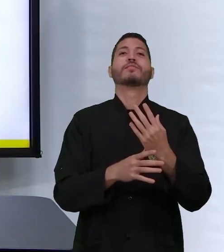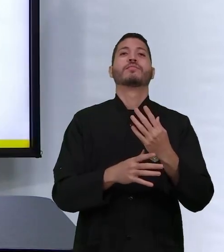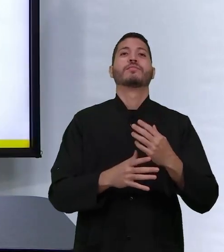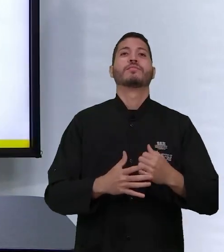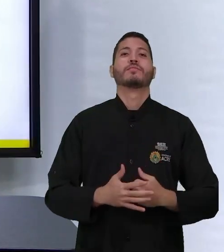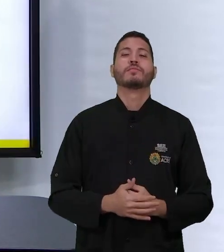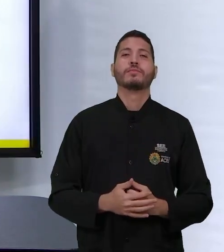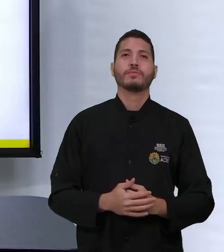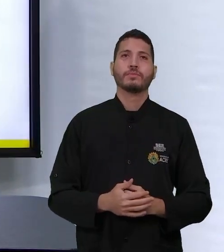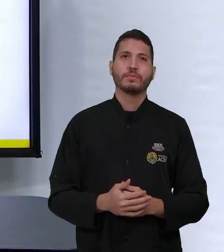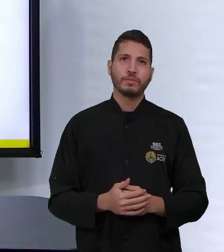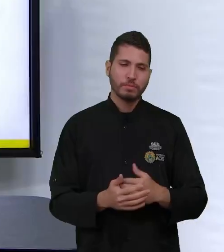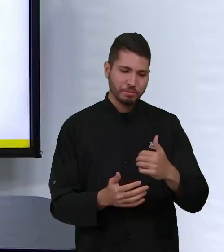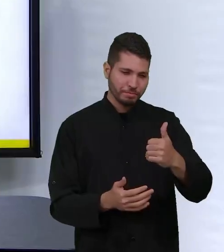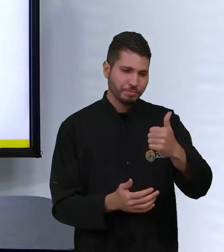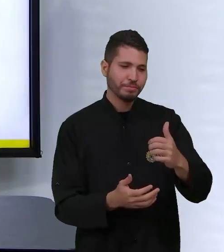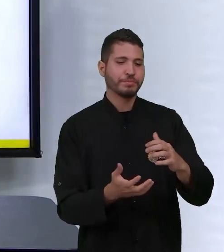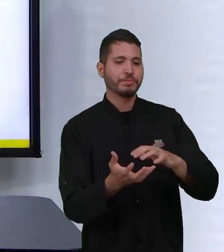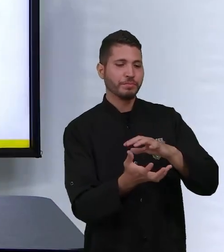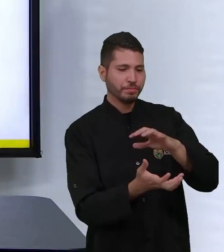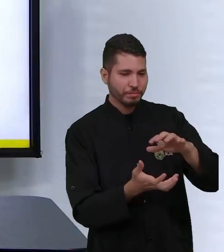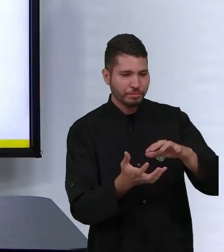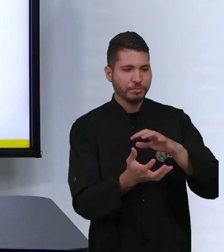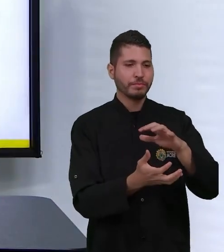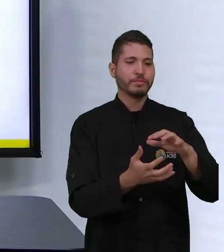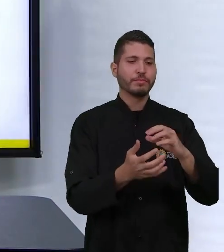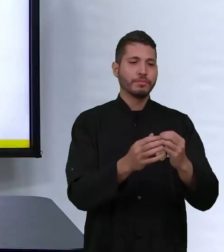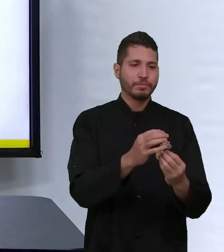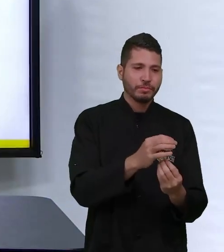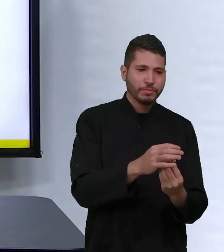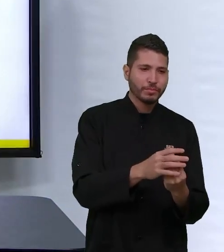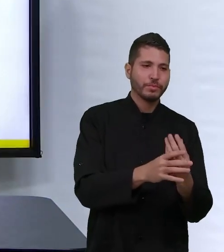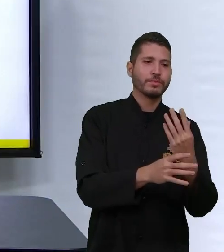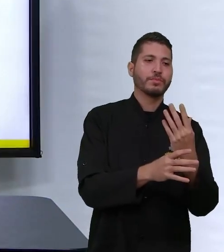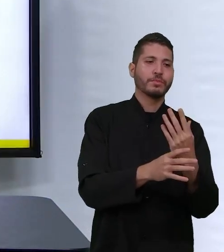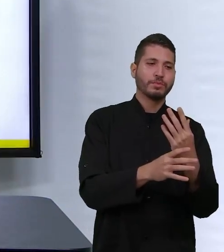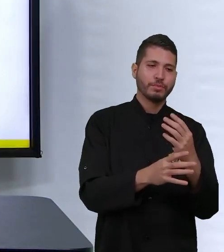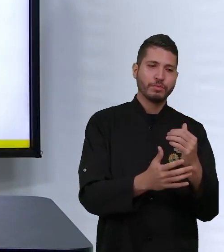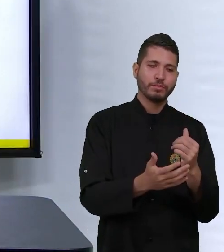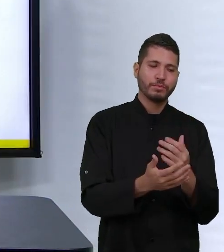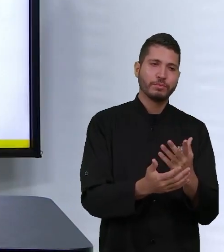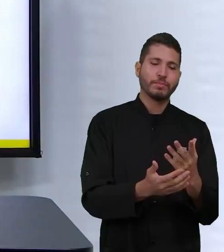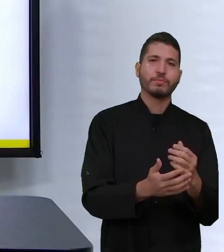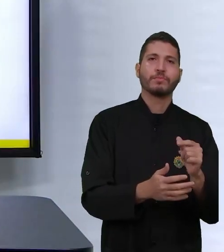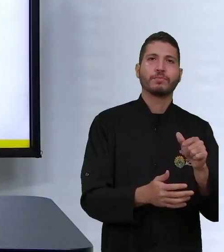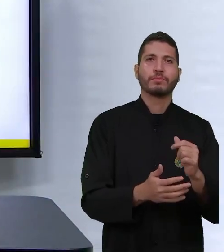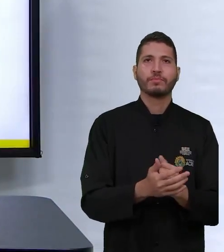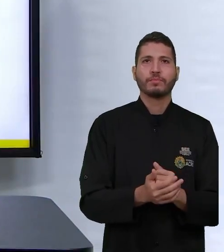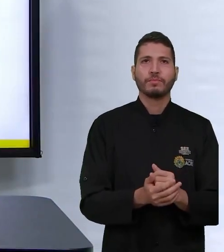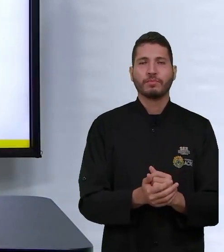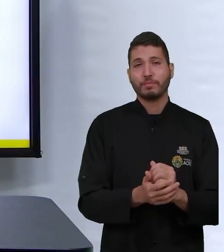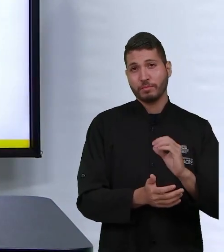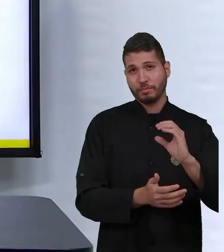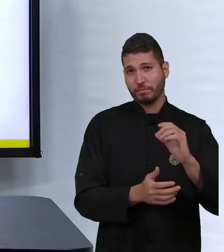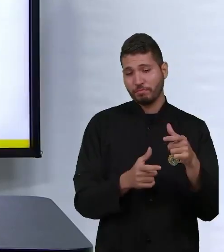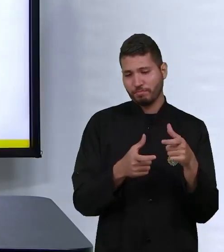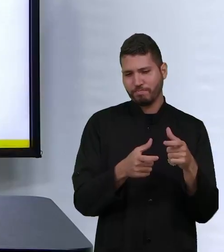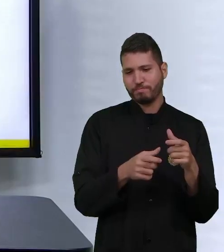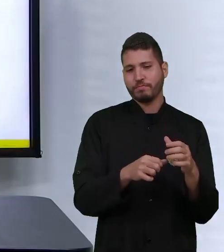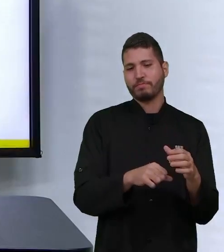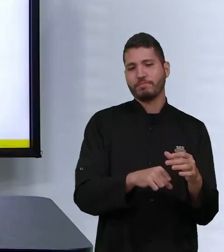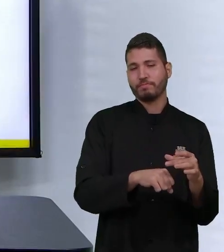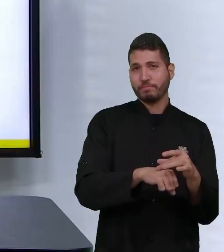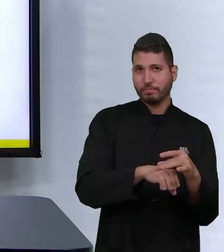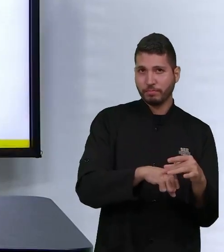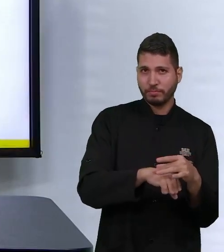um engatinhamento ali. Surgiu equipamentos que hoje a gente talvez até não use mais. Carvão mineral hoje a gente só usa para assar